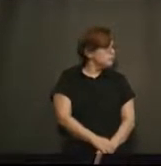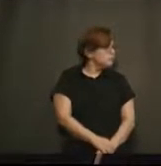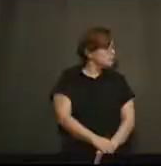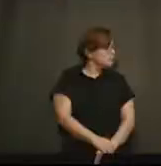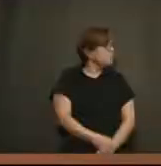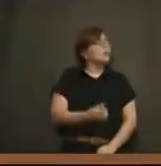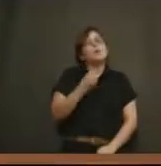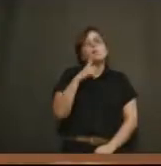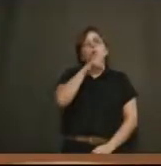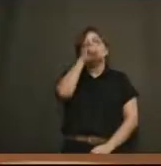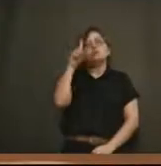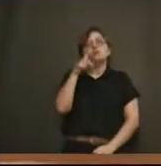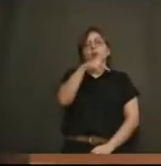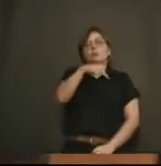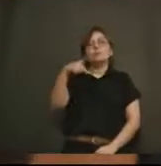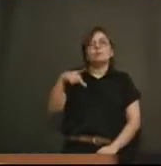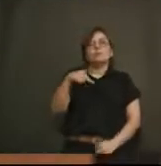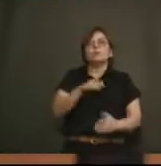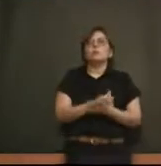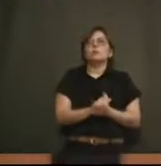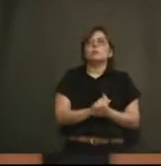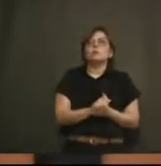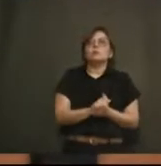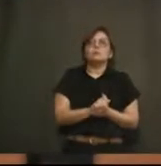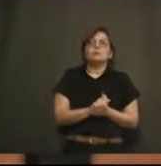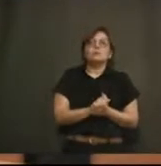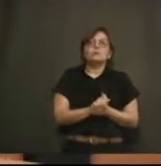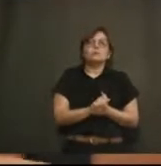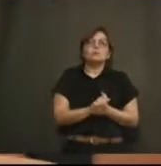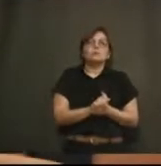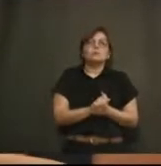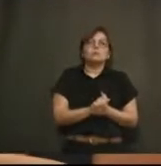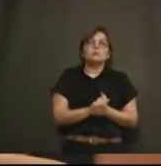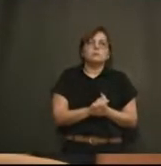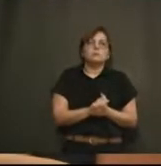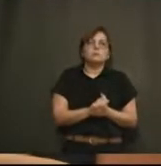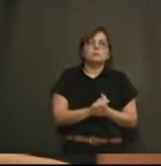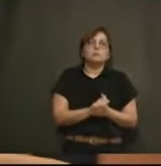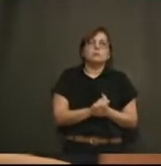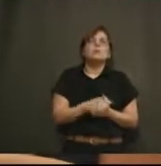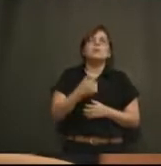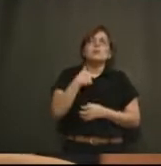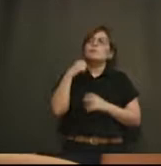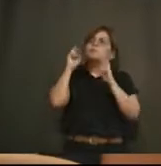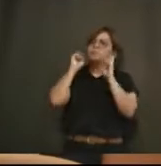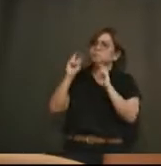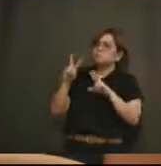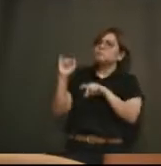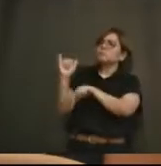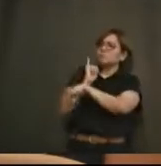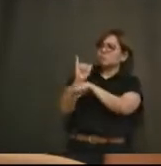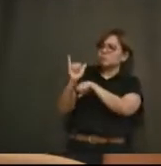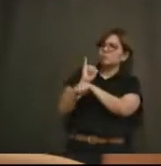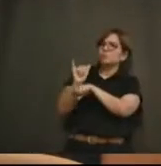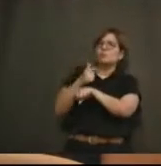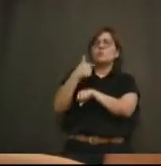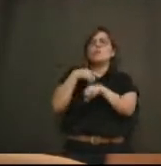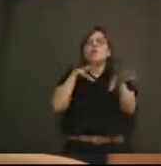Bom dia, professor, senhor Viana. Eu sempre assisto o senhor no YouTube, né? E eu sou formado desde